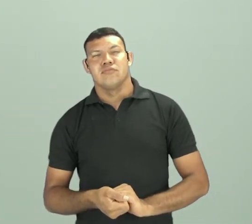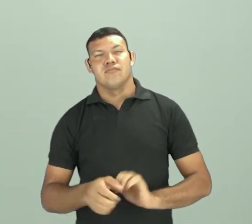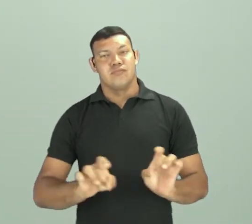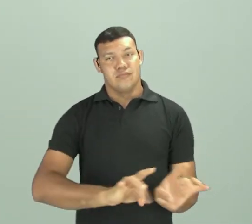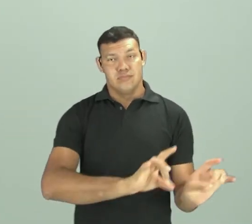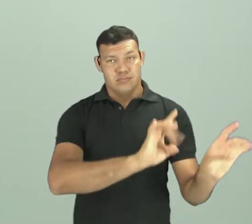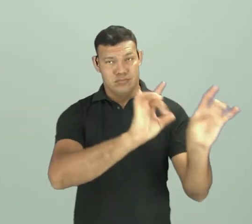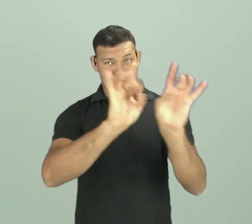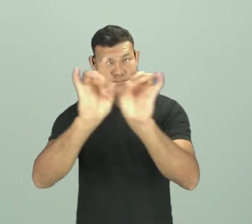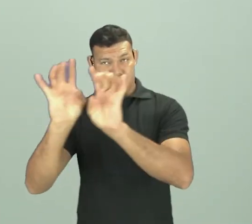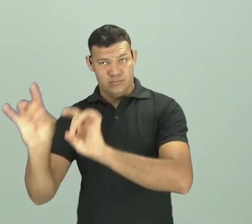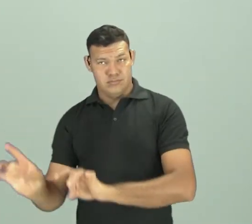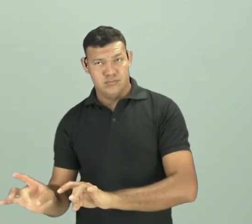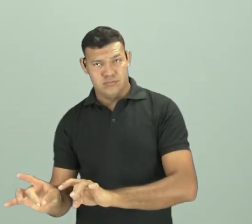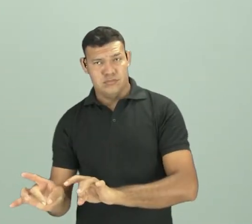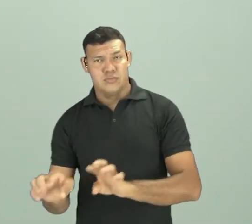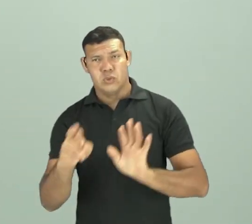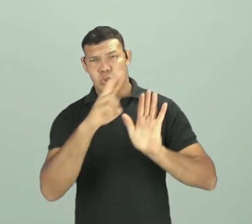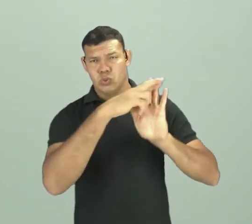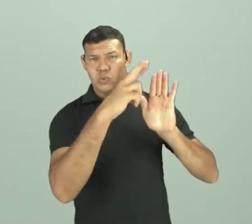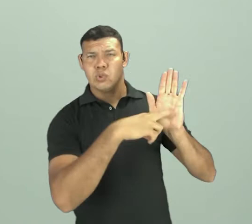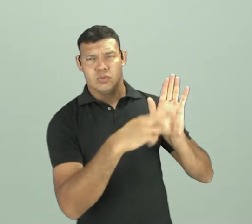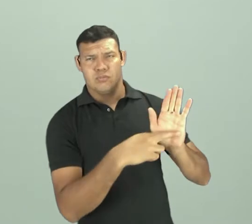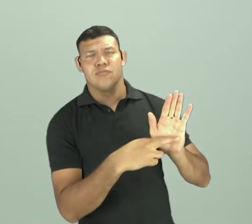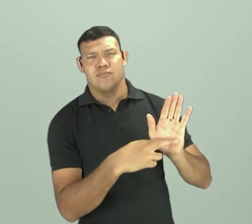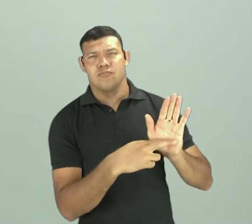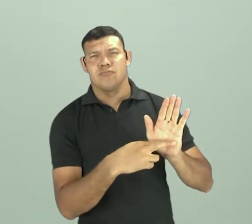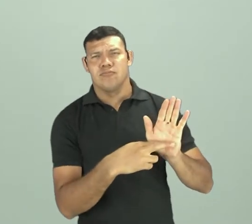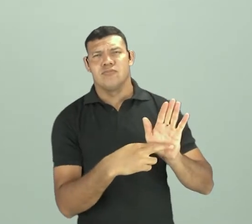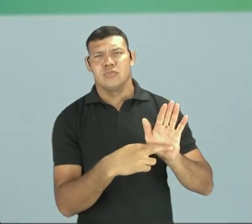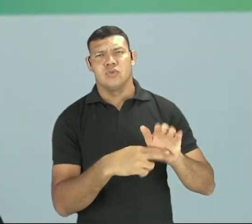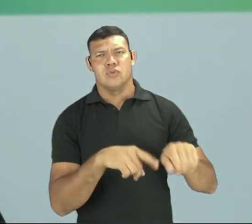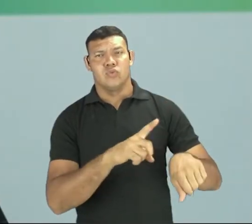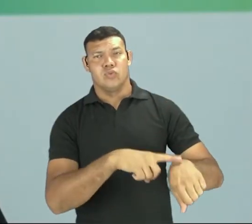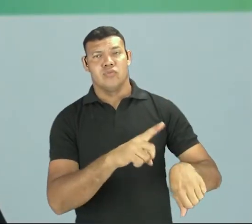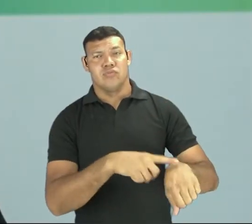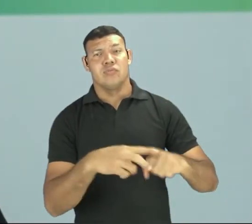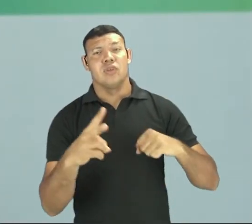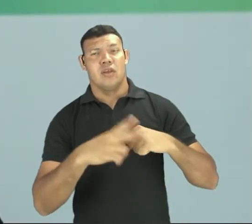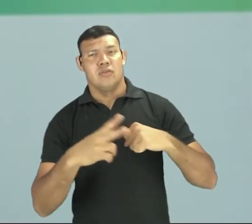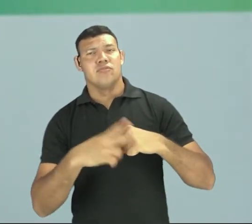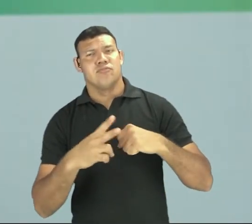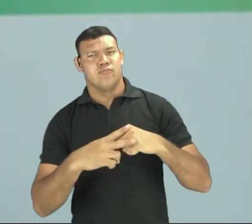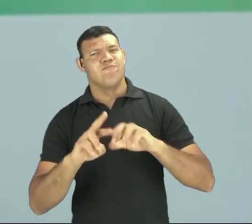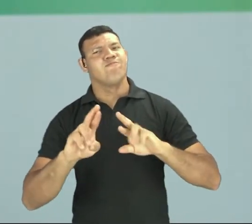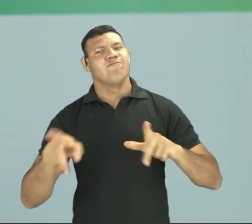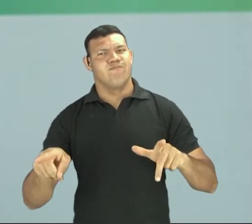peculiaridades. Dependendo do tempo verbal, a estruturação do passive voice vai ser um